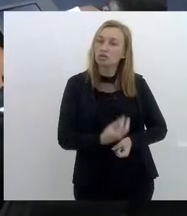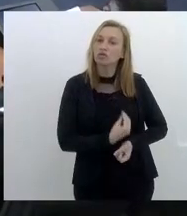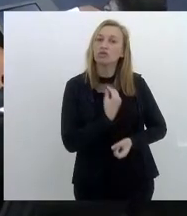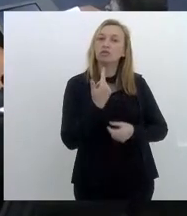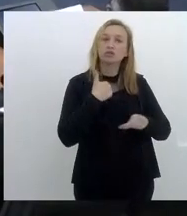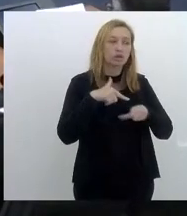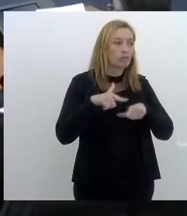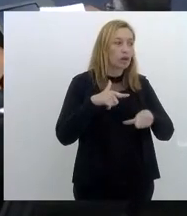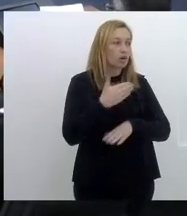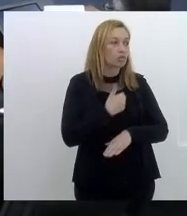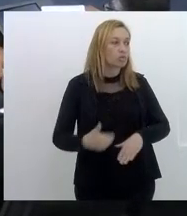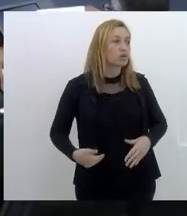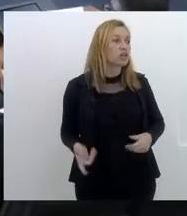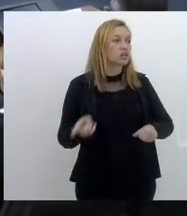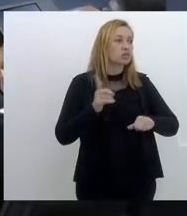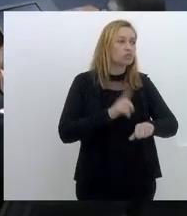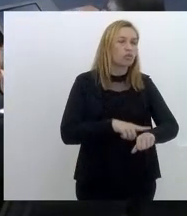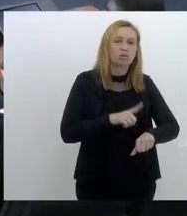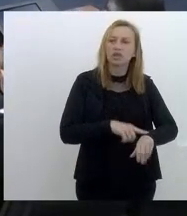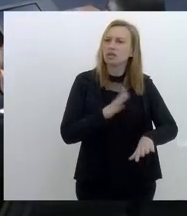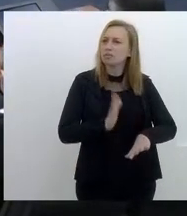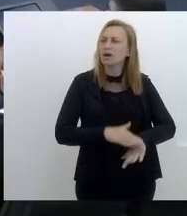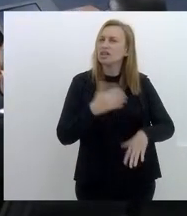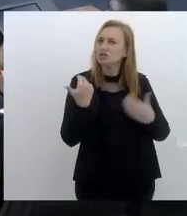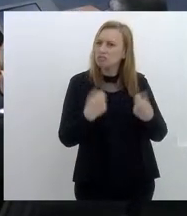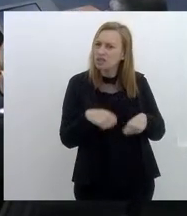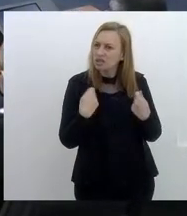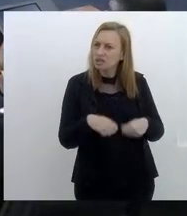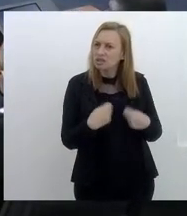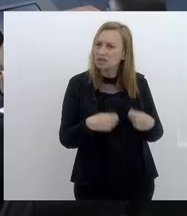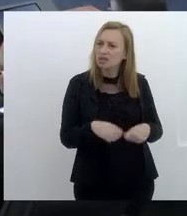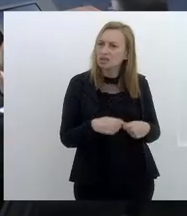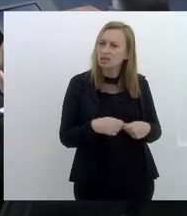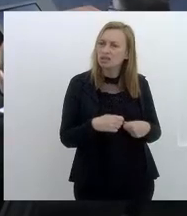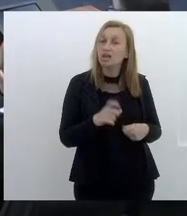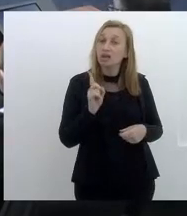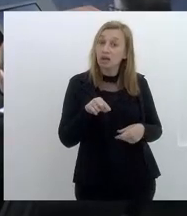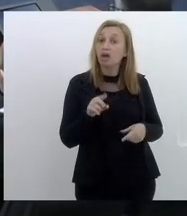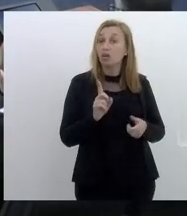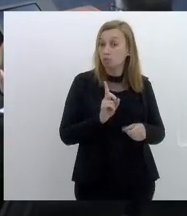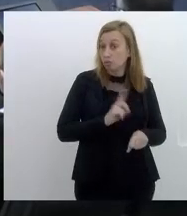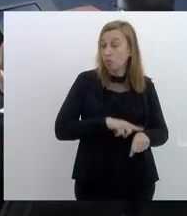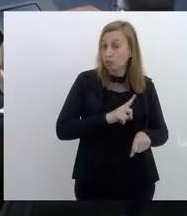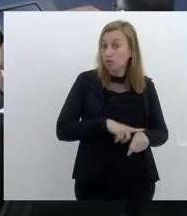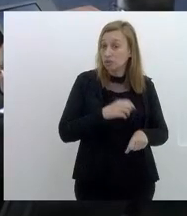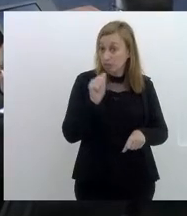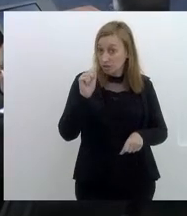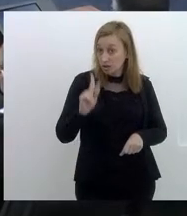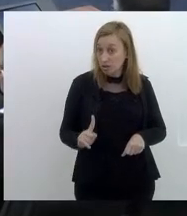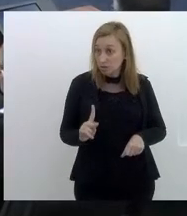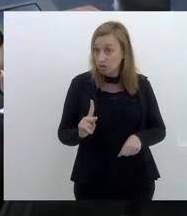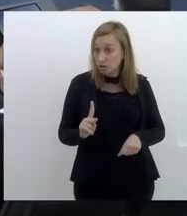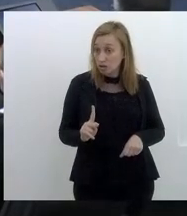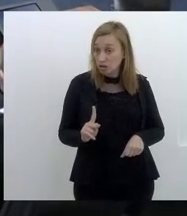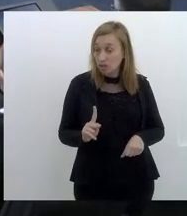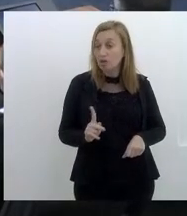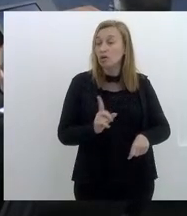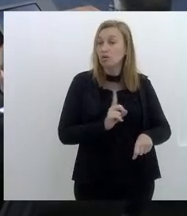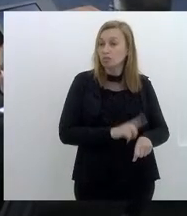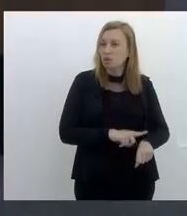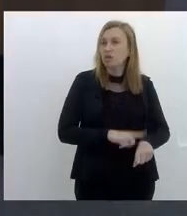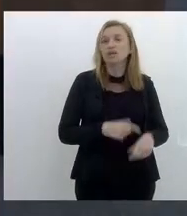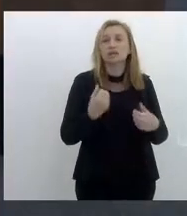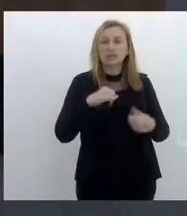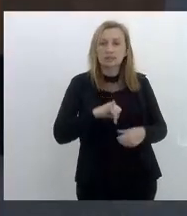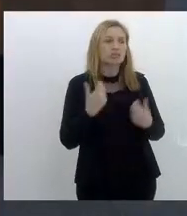vida ao serviço público e no momento em que a gente mais precisa que no momento da aposentadoria que era um momento você